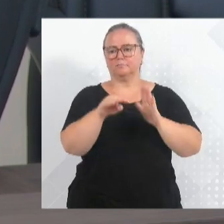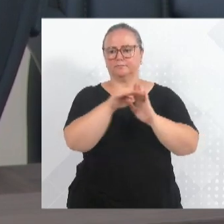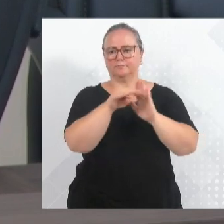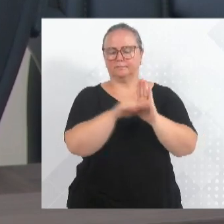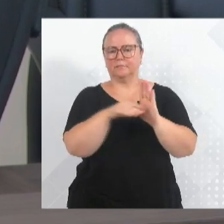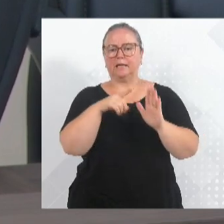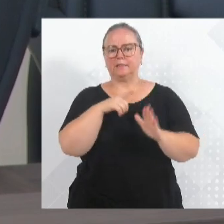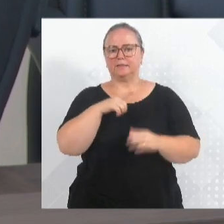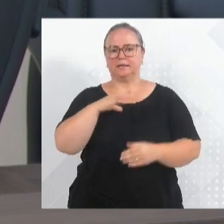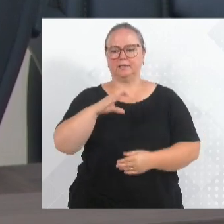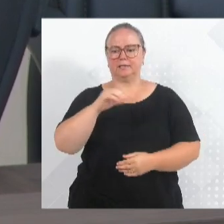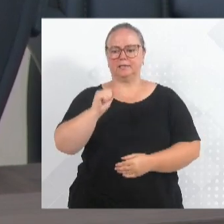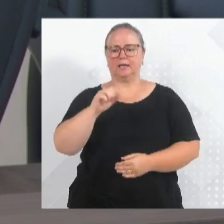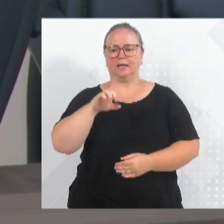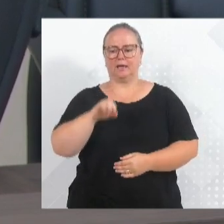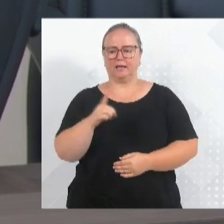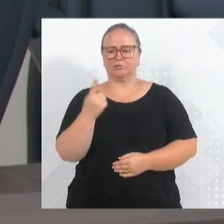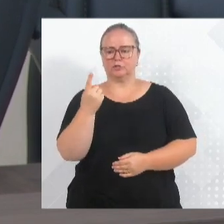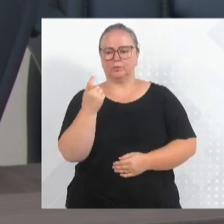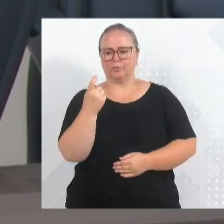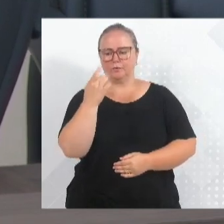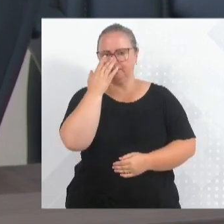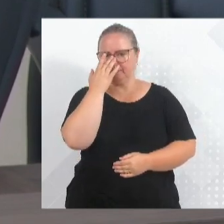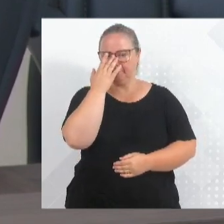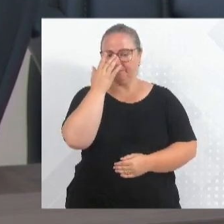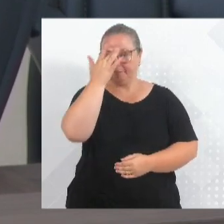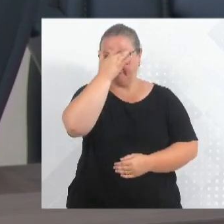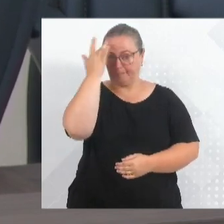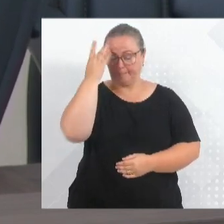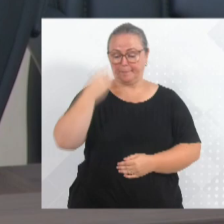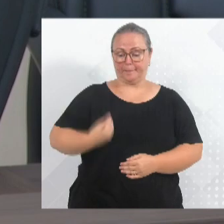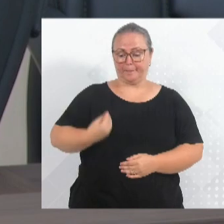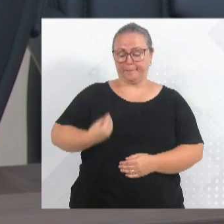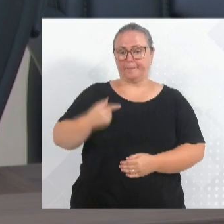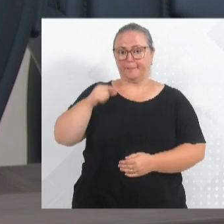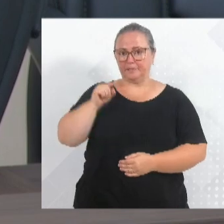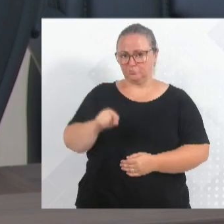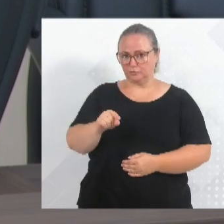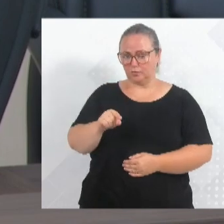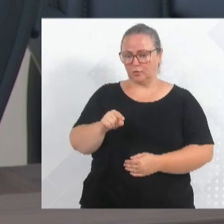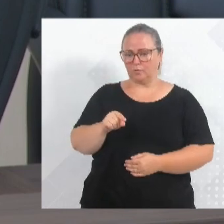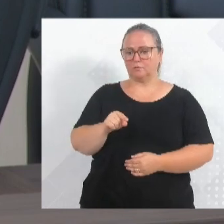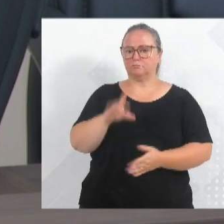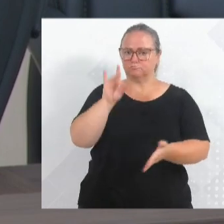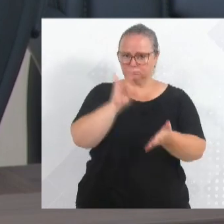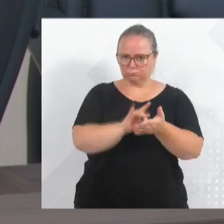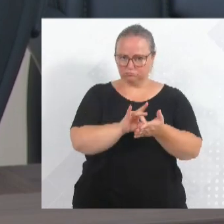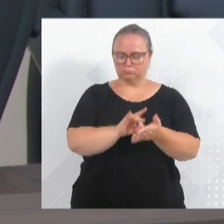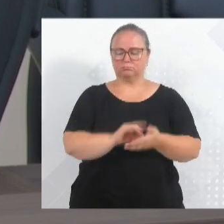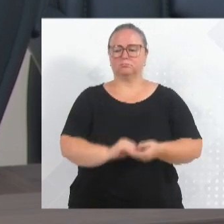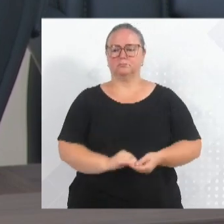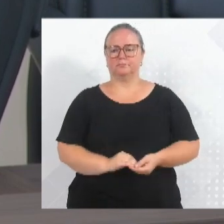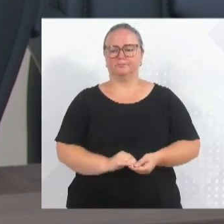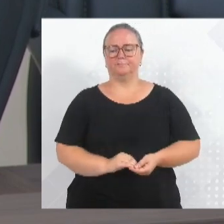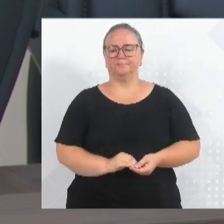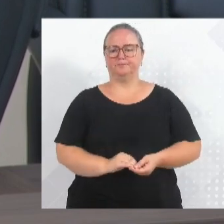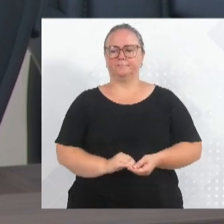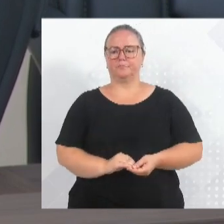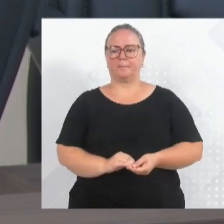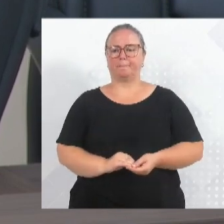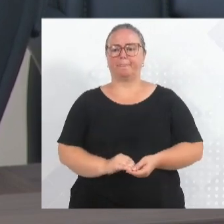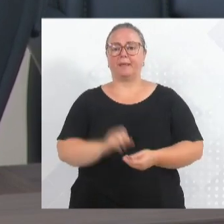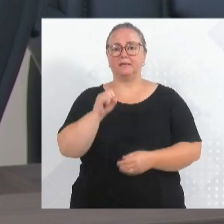CAD único, sendo que quem está no CAD único e reconhecido a situação